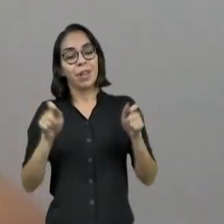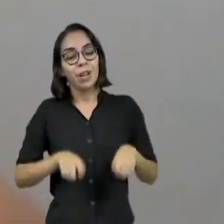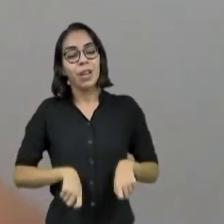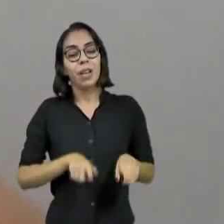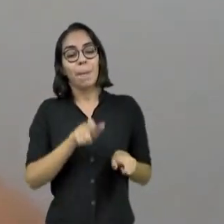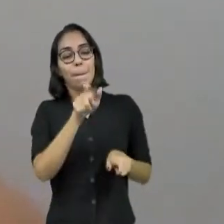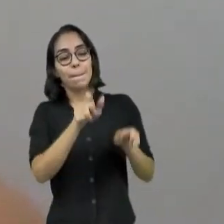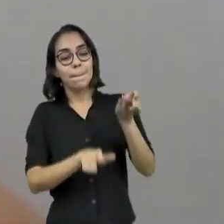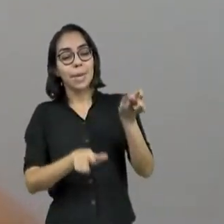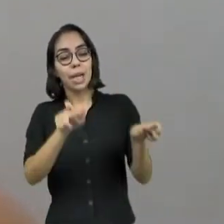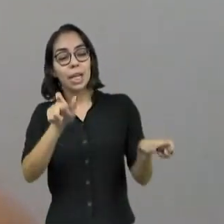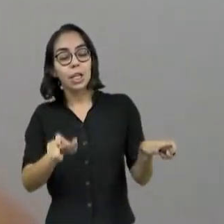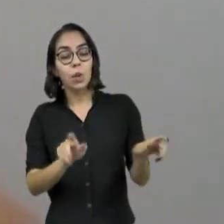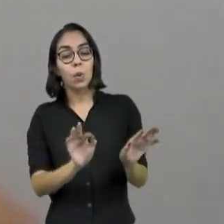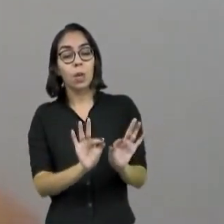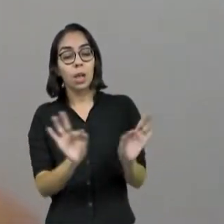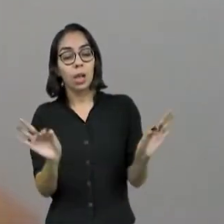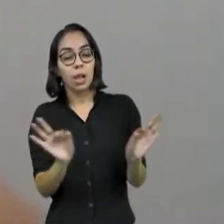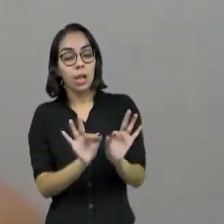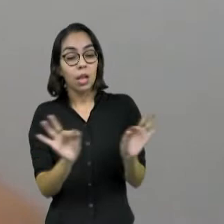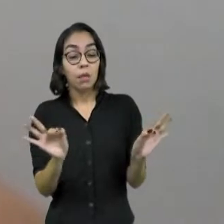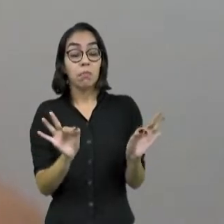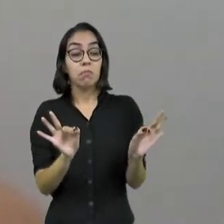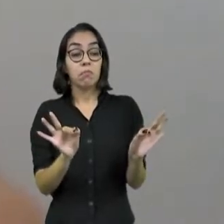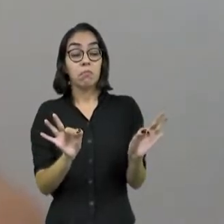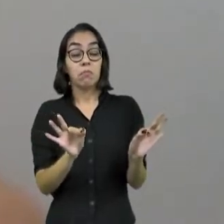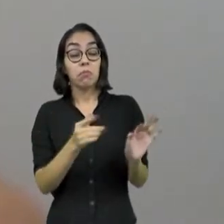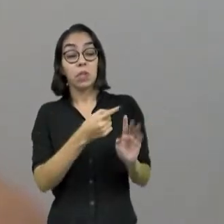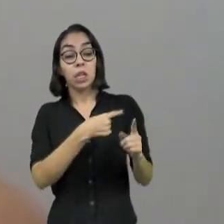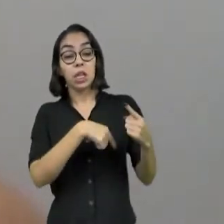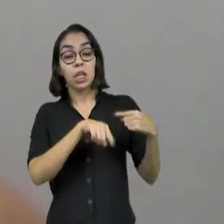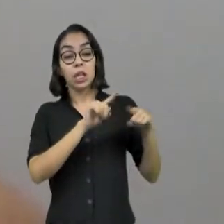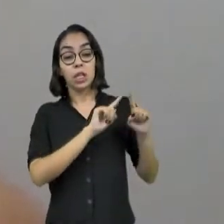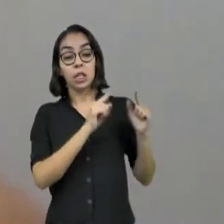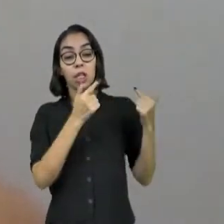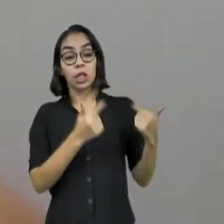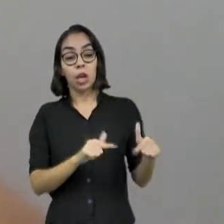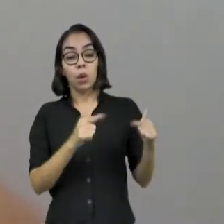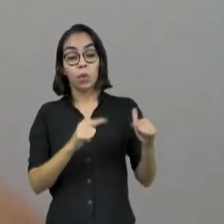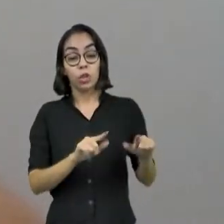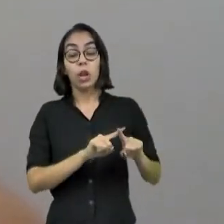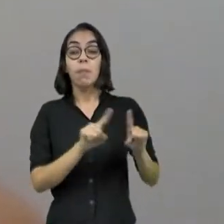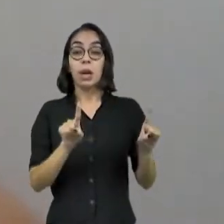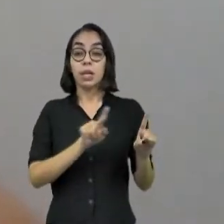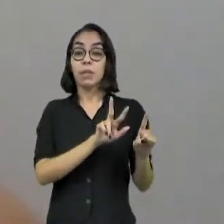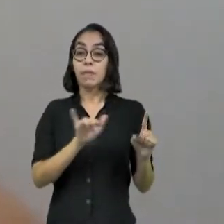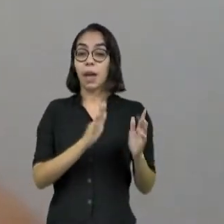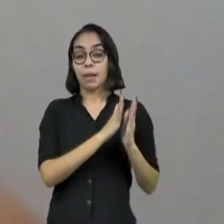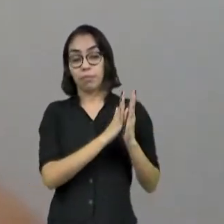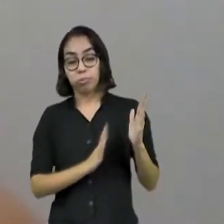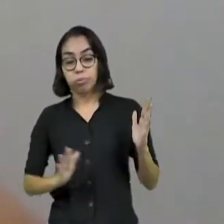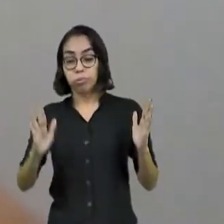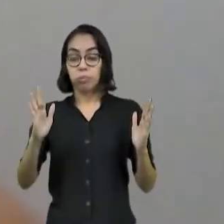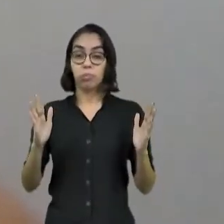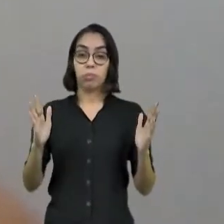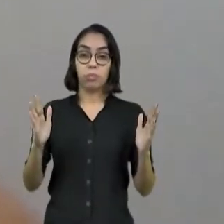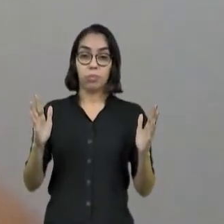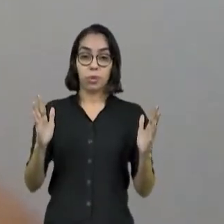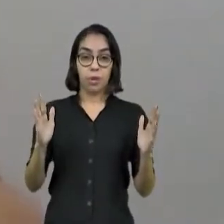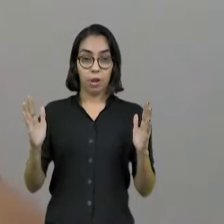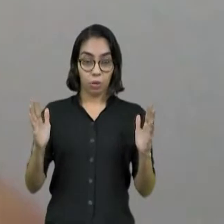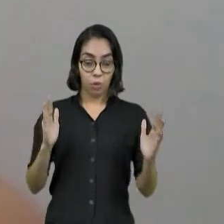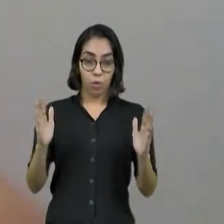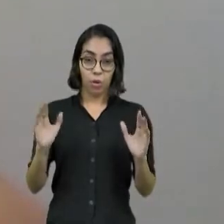estava fora desse mercado e que agora inclui-se, seja para um processo